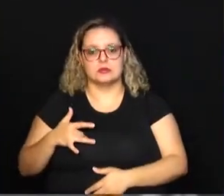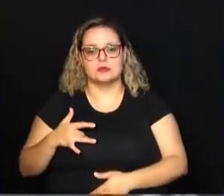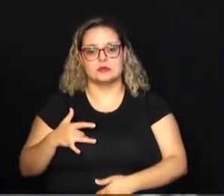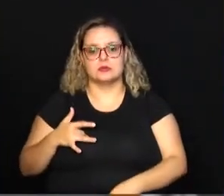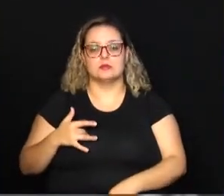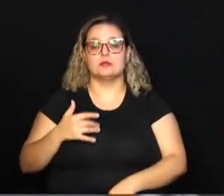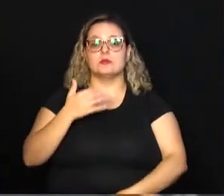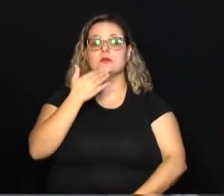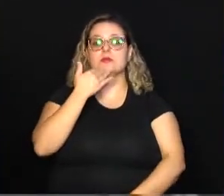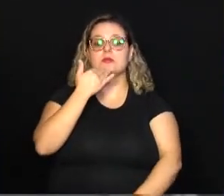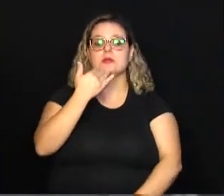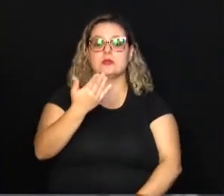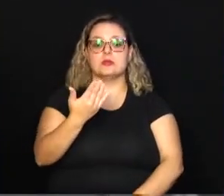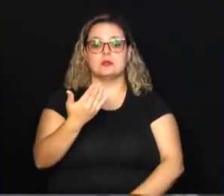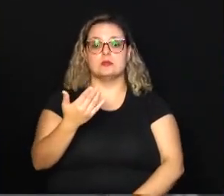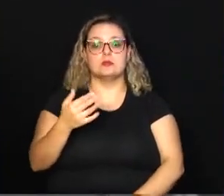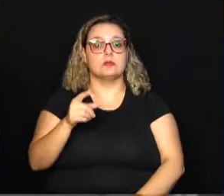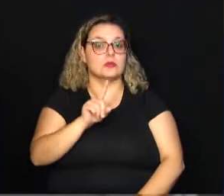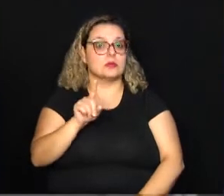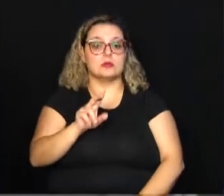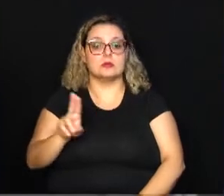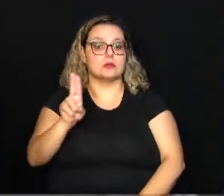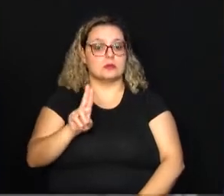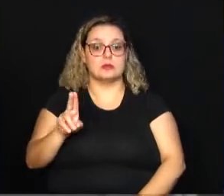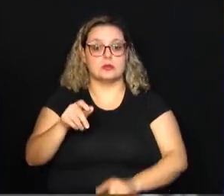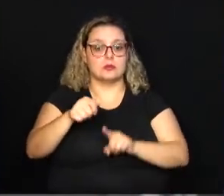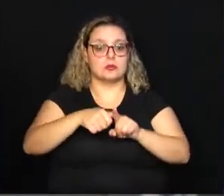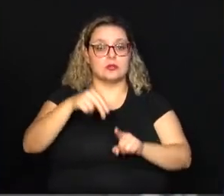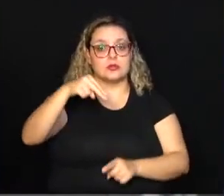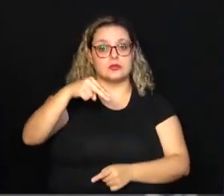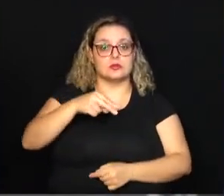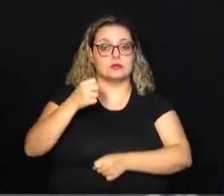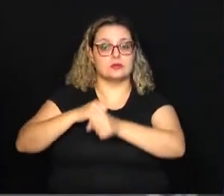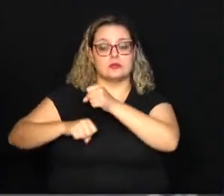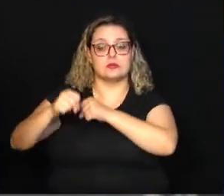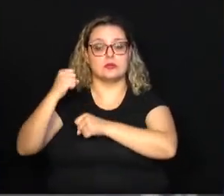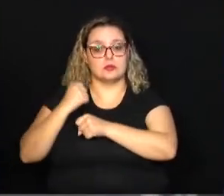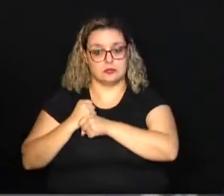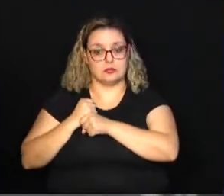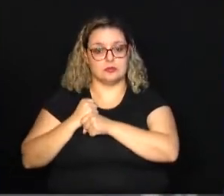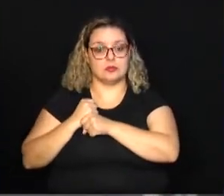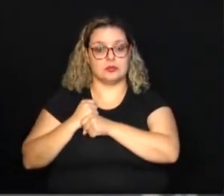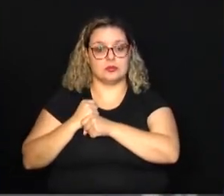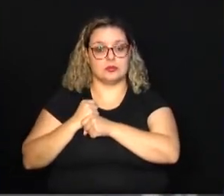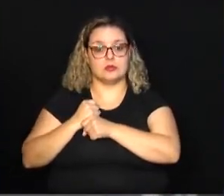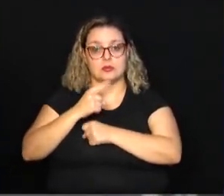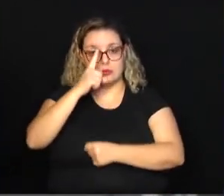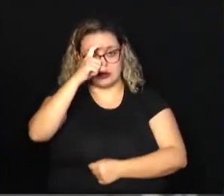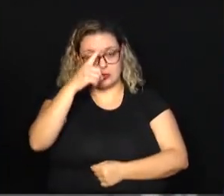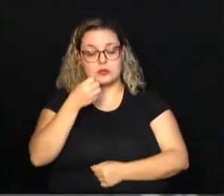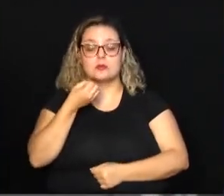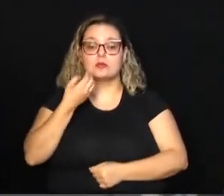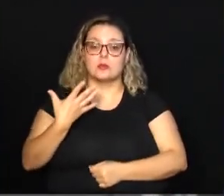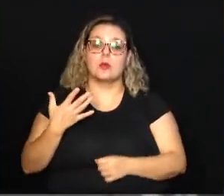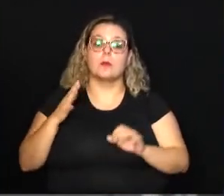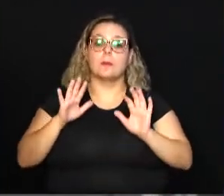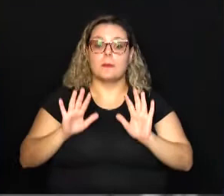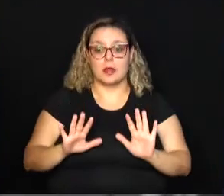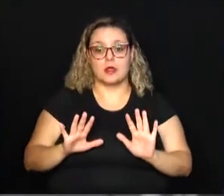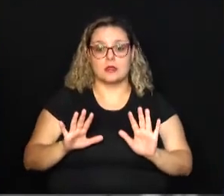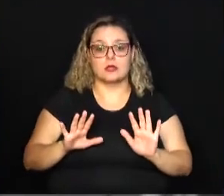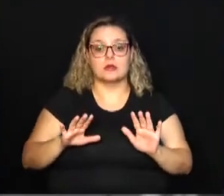esse hospital que estava sem uso desde novembro do ano passado. É um hospital em boas condições, mas que requereu